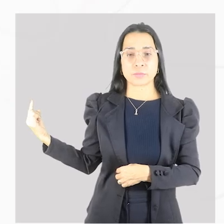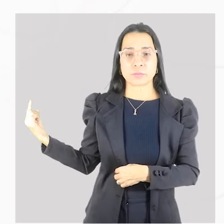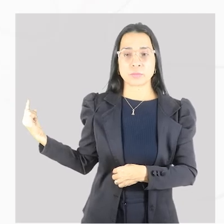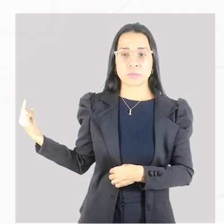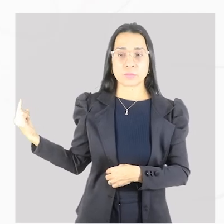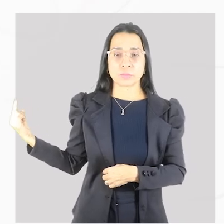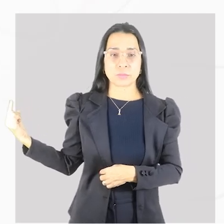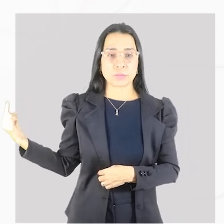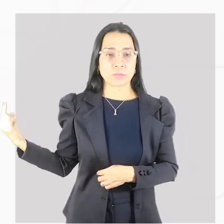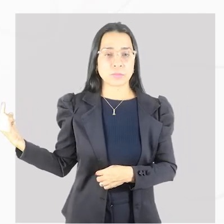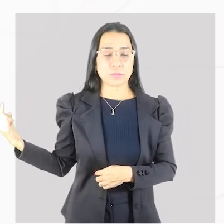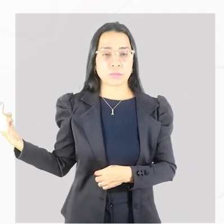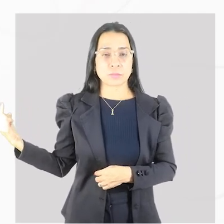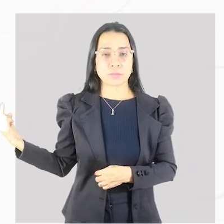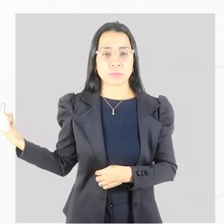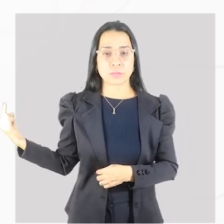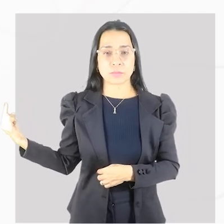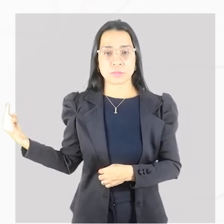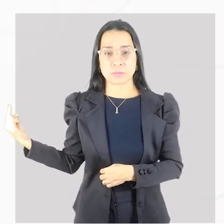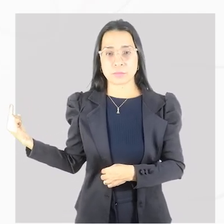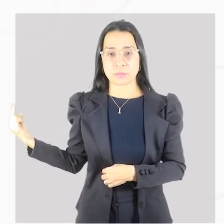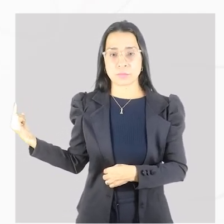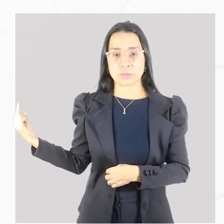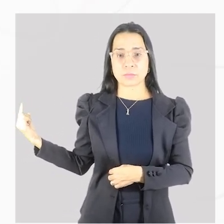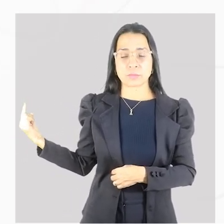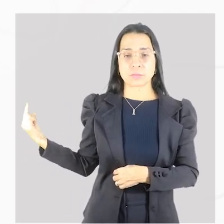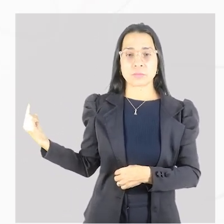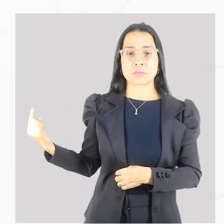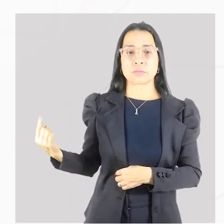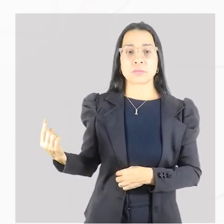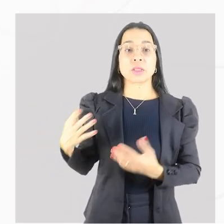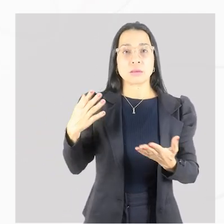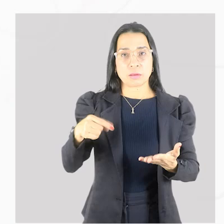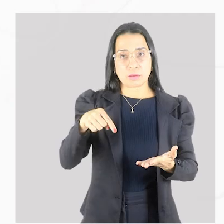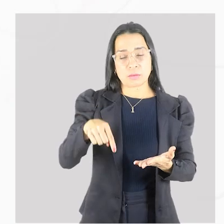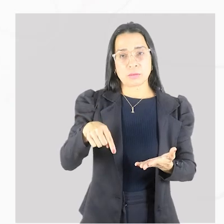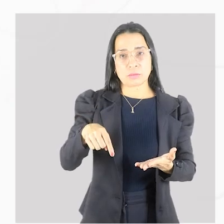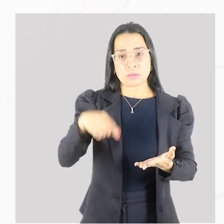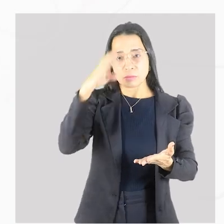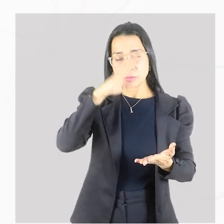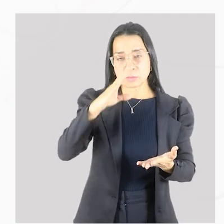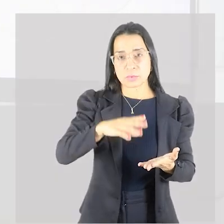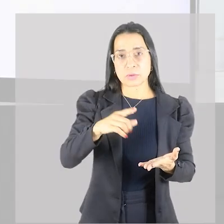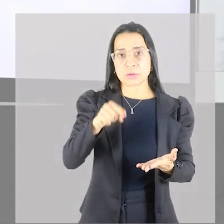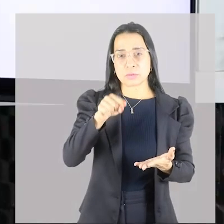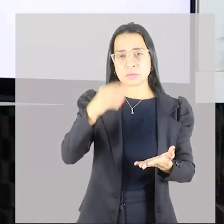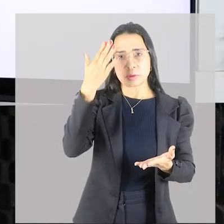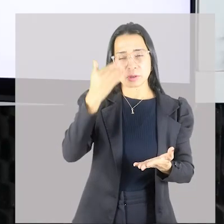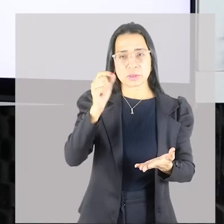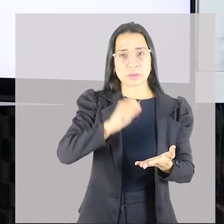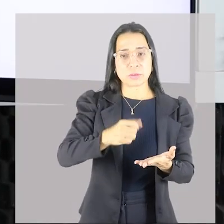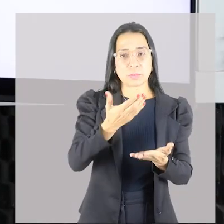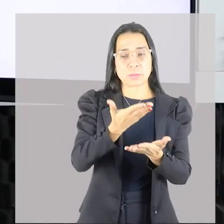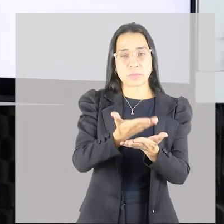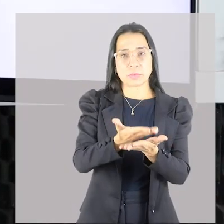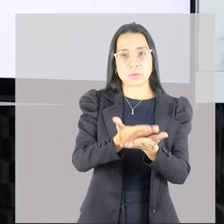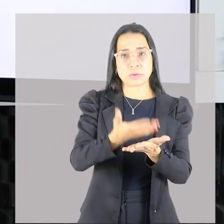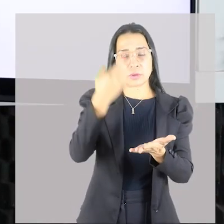é a democratização do acesso à terra. Porque no Brasil, e você sabe disso das aulas de História do